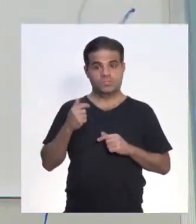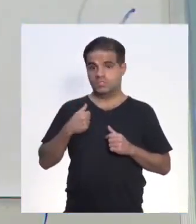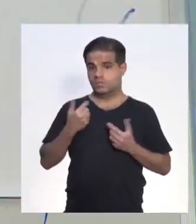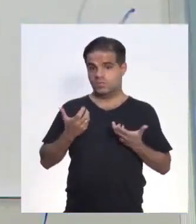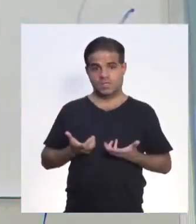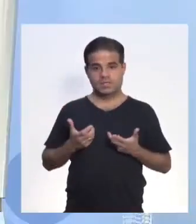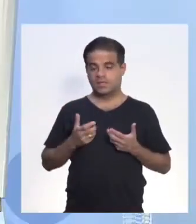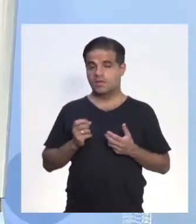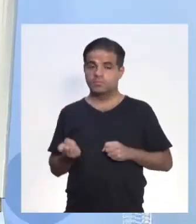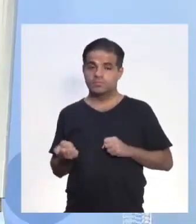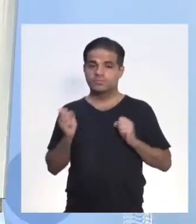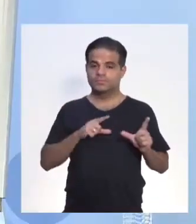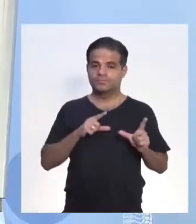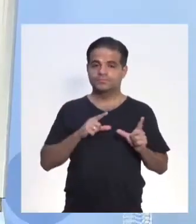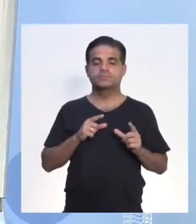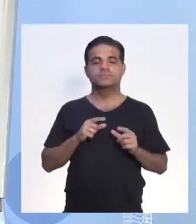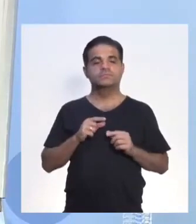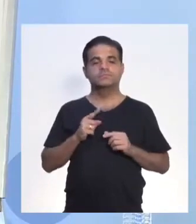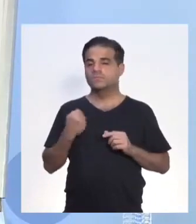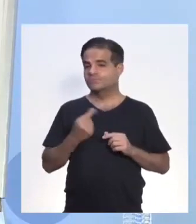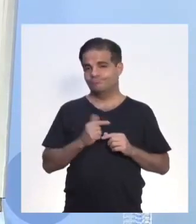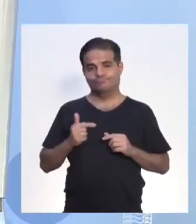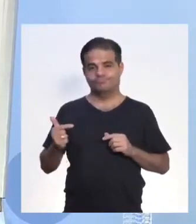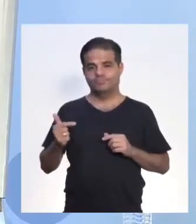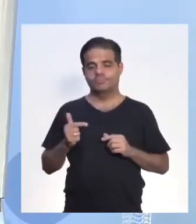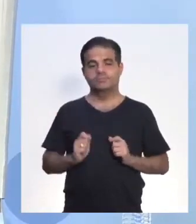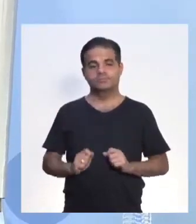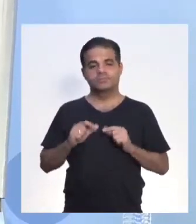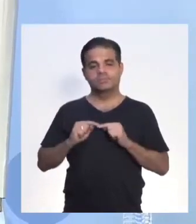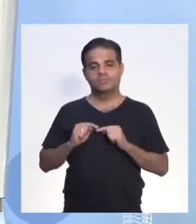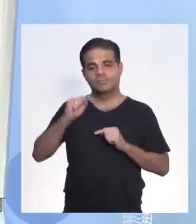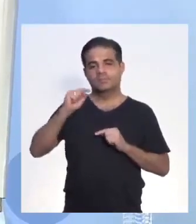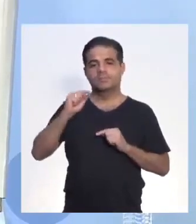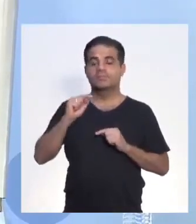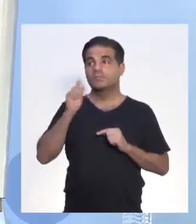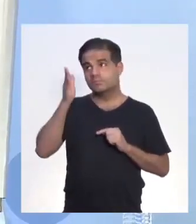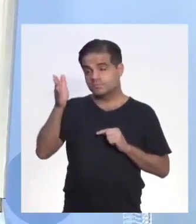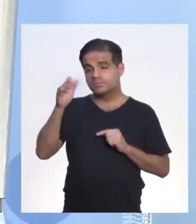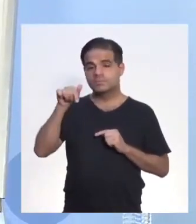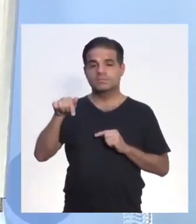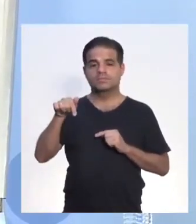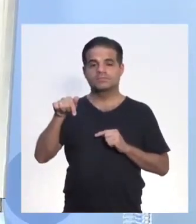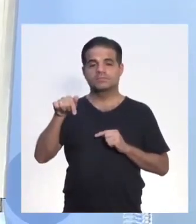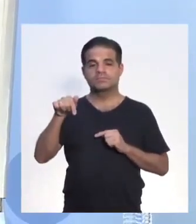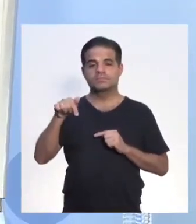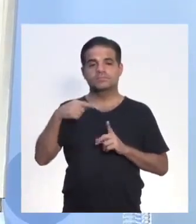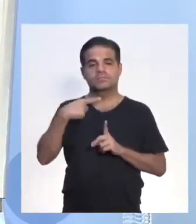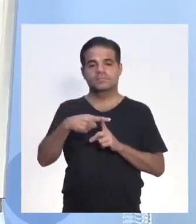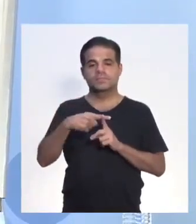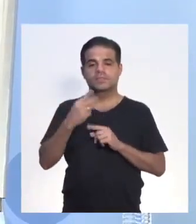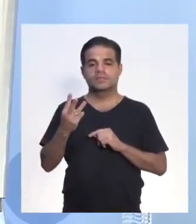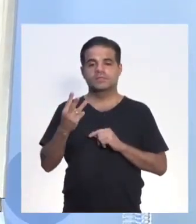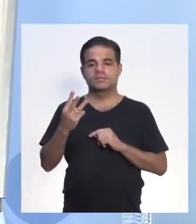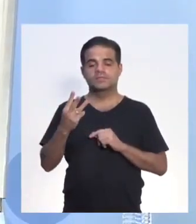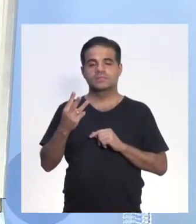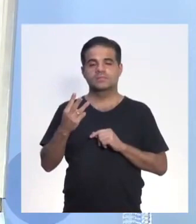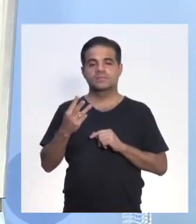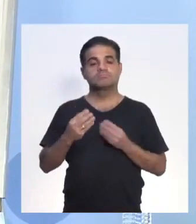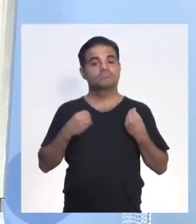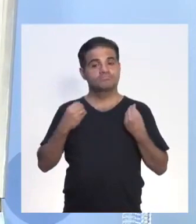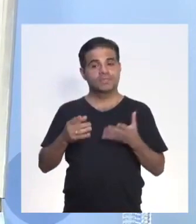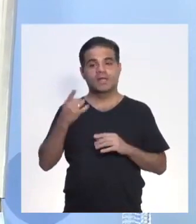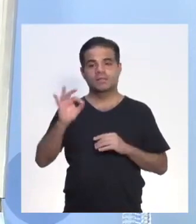era o tamanho do lado que a gente não tinha aí, né? Nosso lado maior. Então, aqui vai ser 7 mais 3, que vai